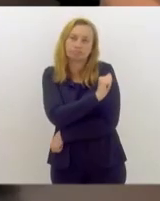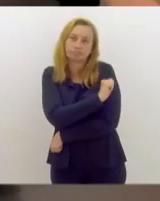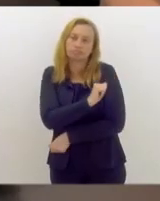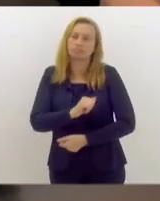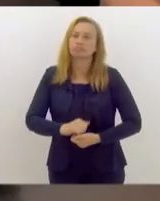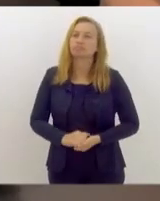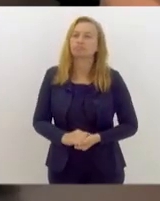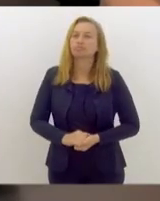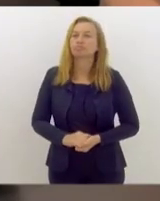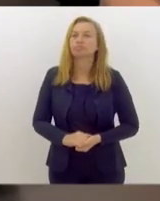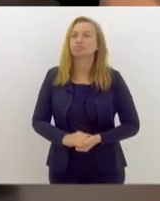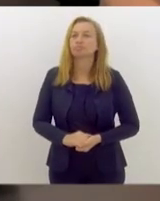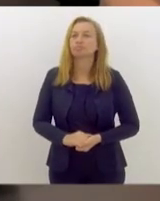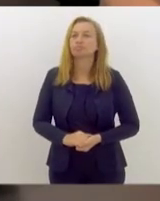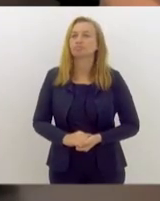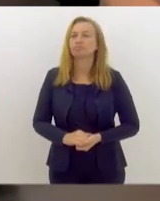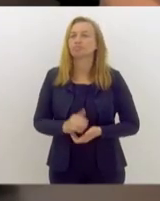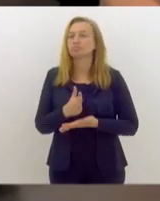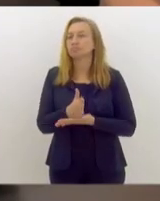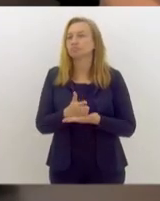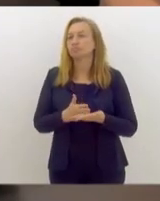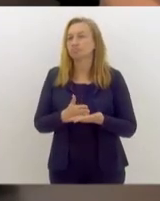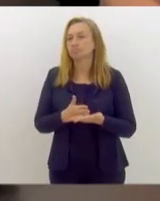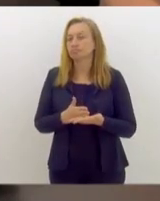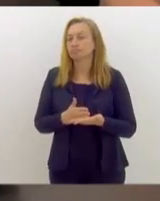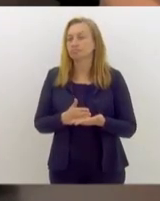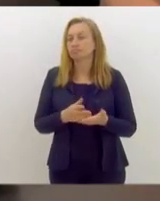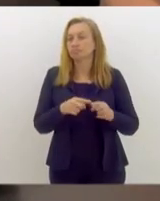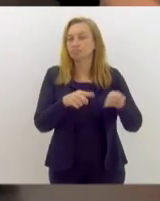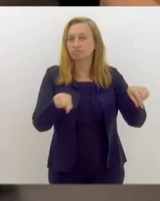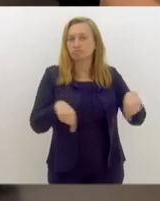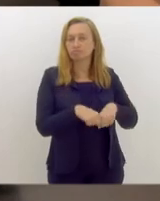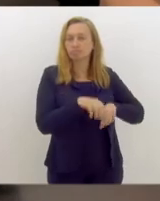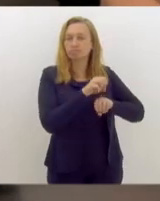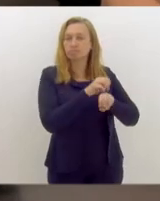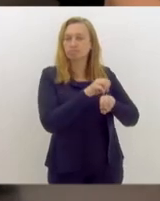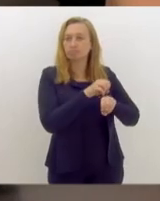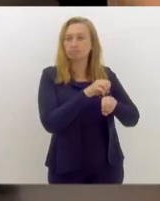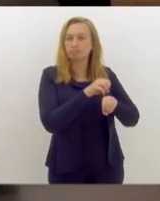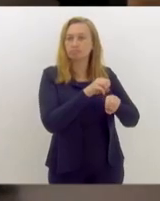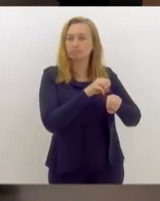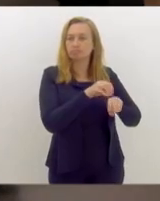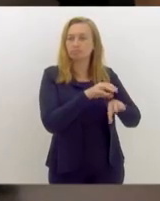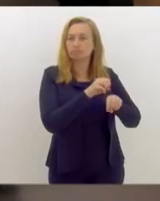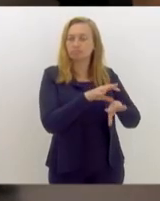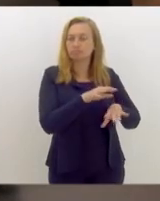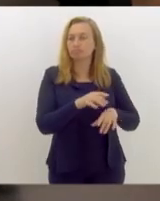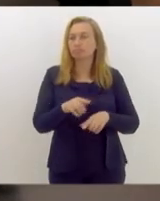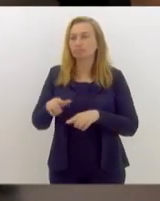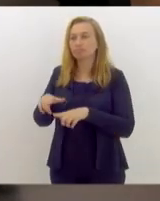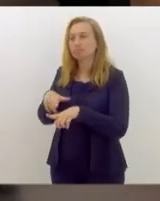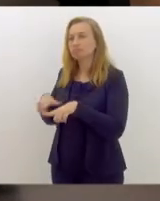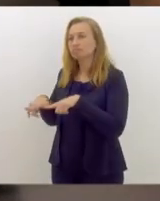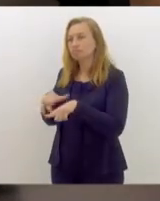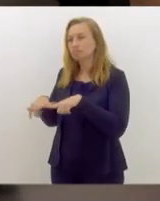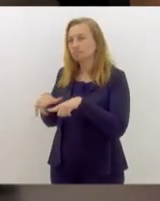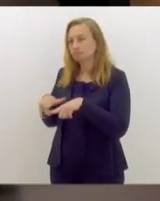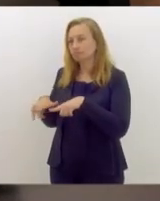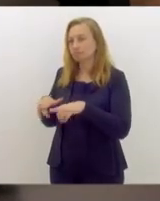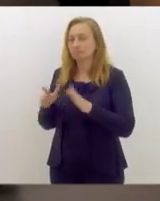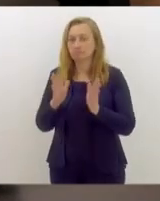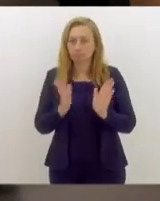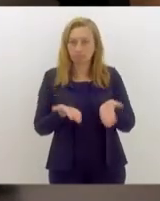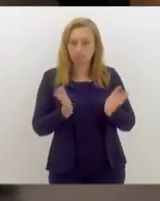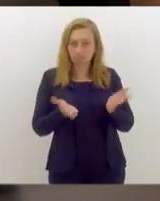alunas estão divididos entre a sala de aula e o trabalho, que hoje